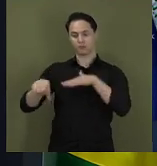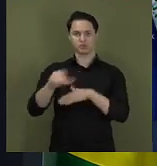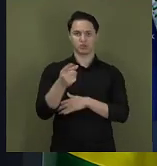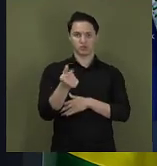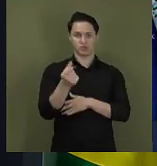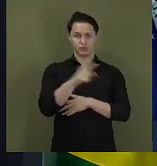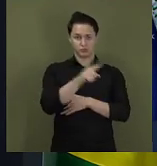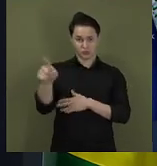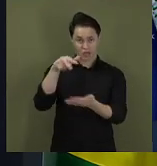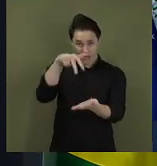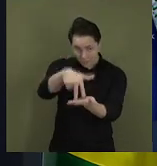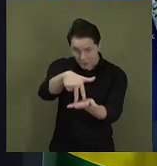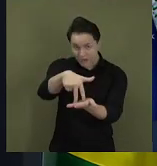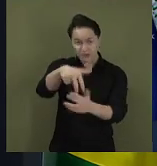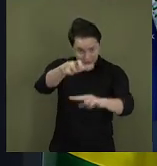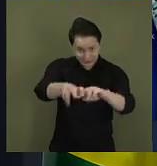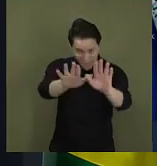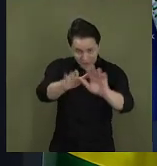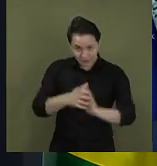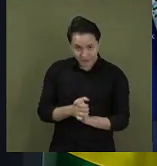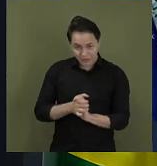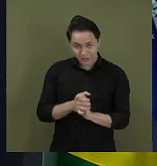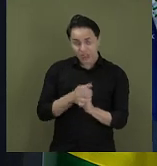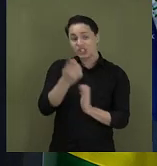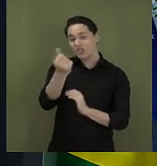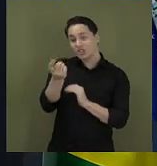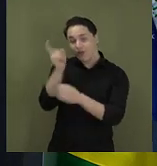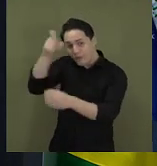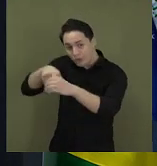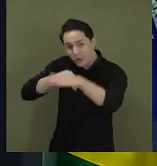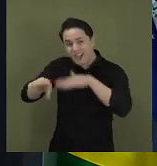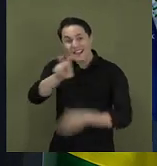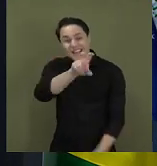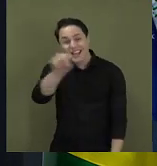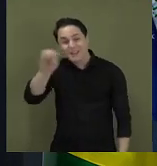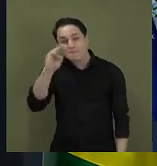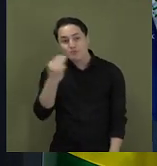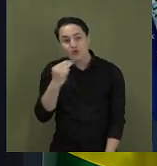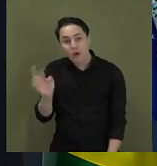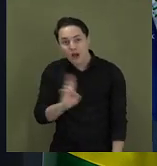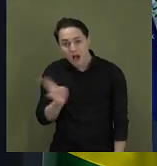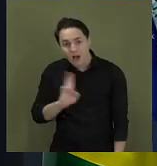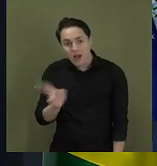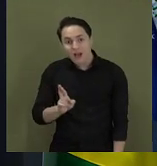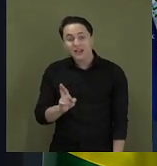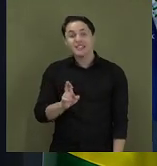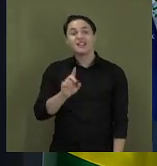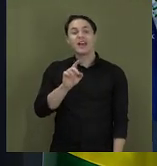em pé, sente-se, devolveu 500 milhões de reais, R$500